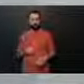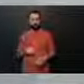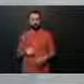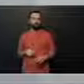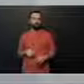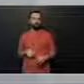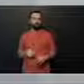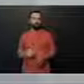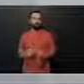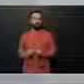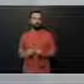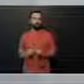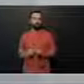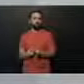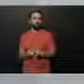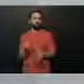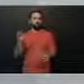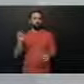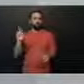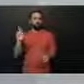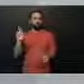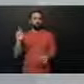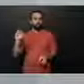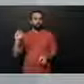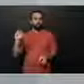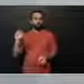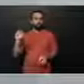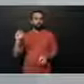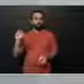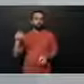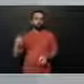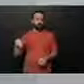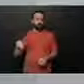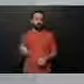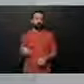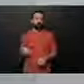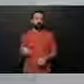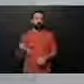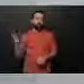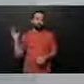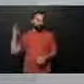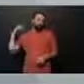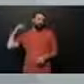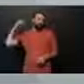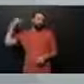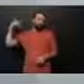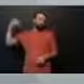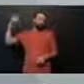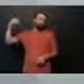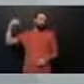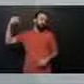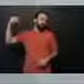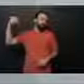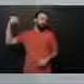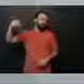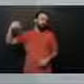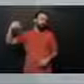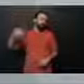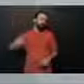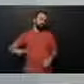de Luan. A turma do Luan vem acompanhando vocês desde a educação infantil. Como eles estão crescendo